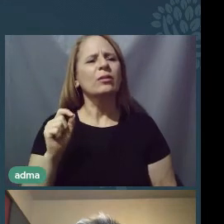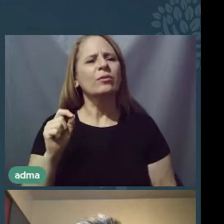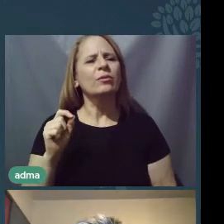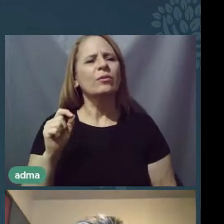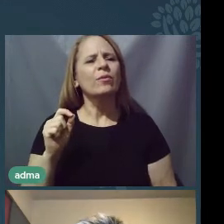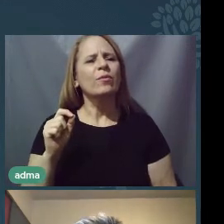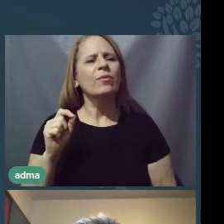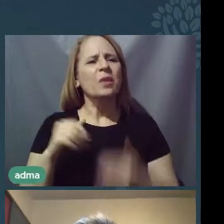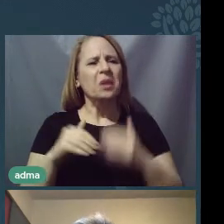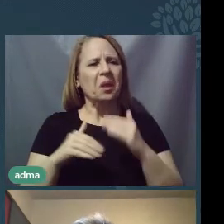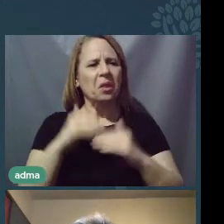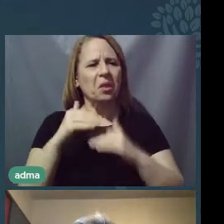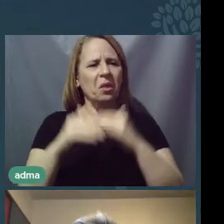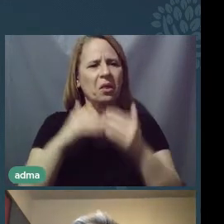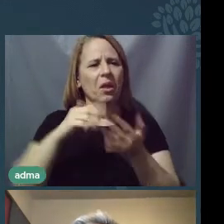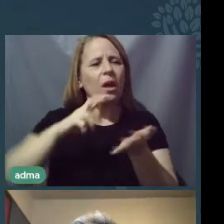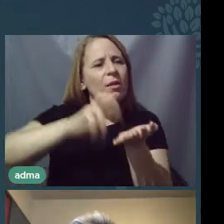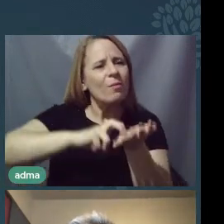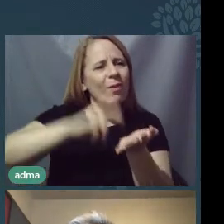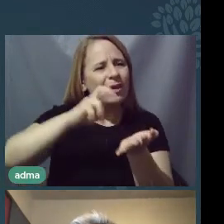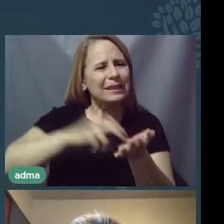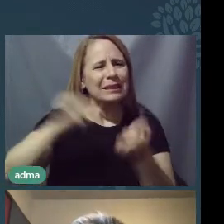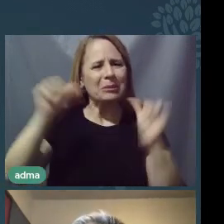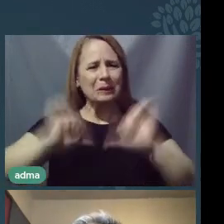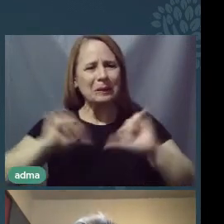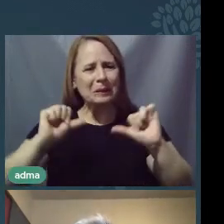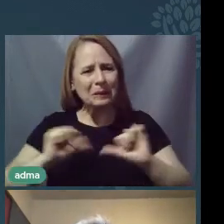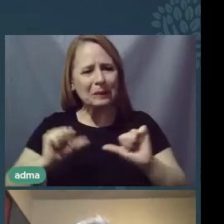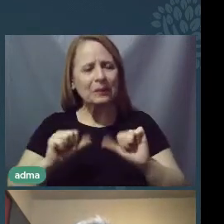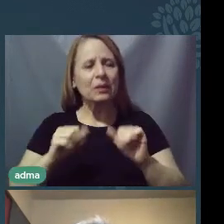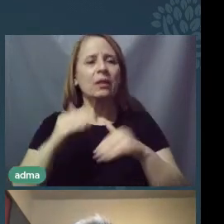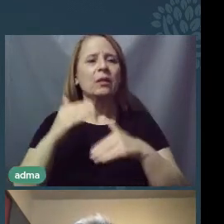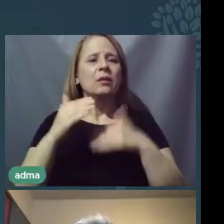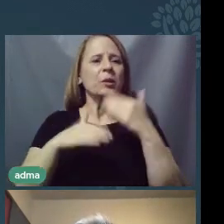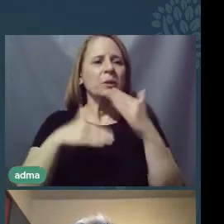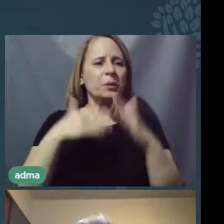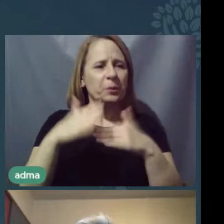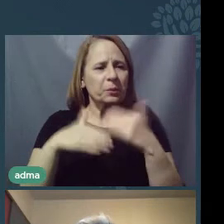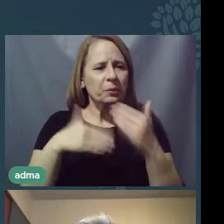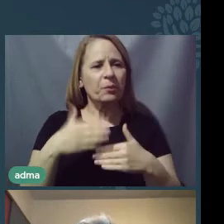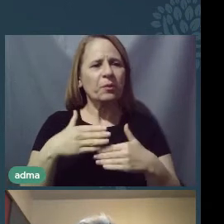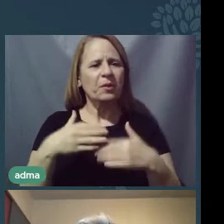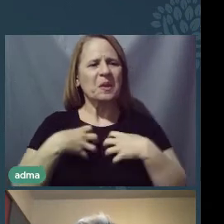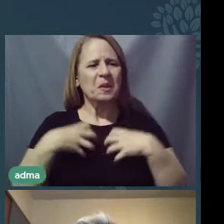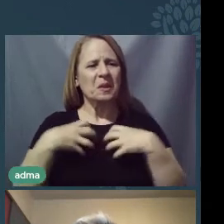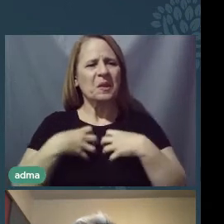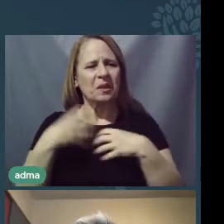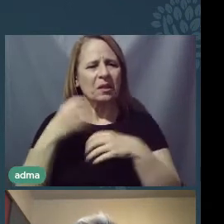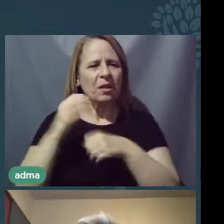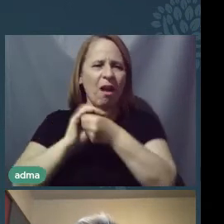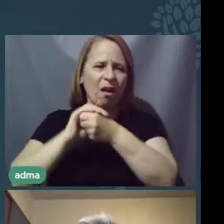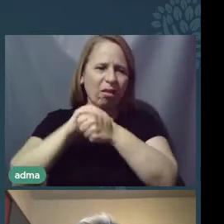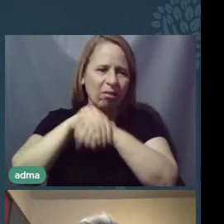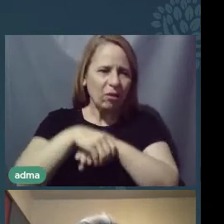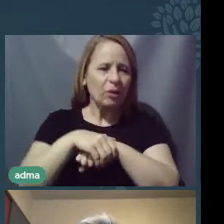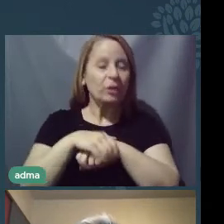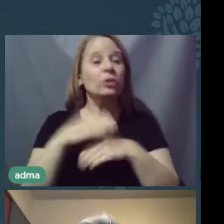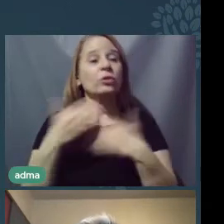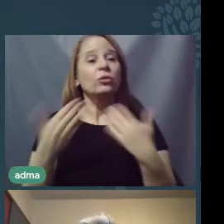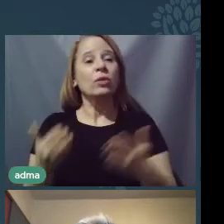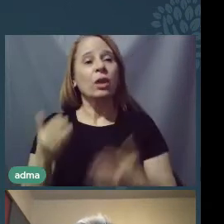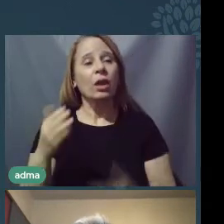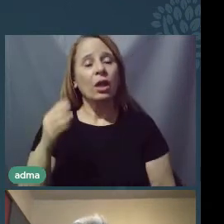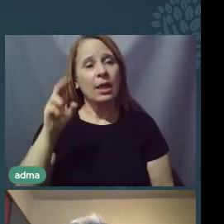sintomas matinais. Passou a apresentar, igualmente, sintomas noturnos quando essa